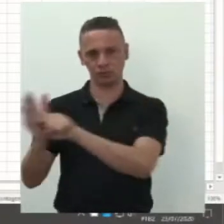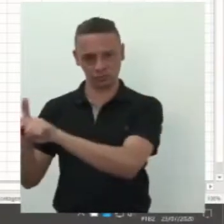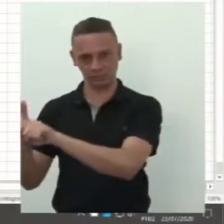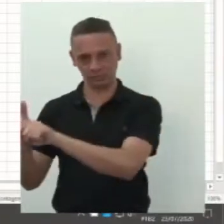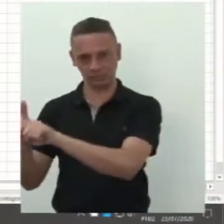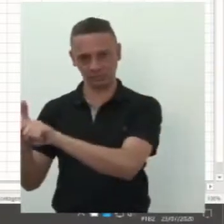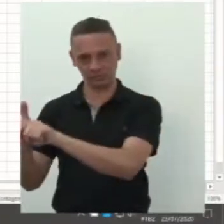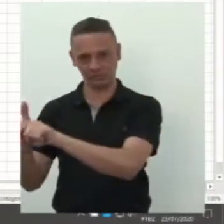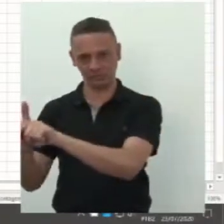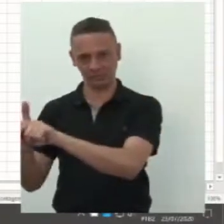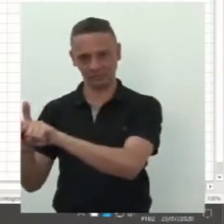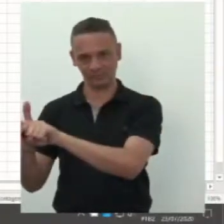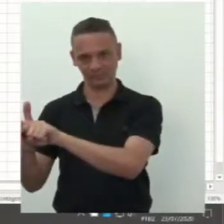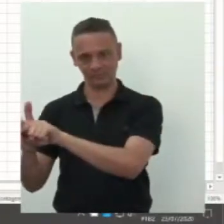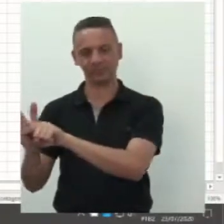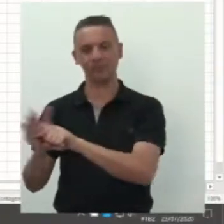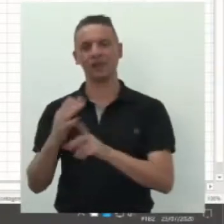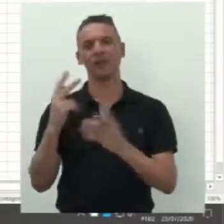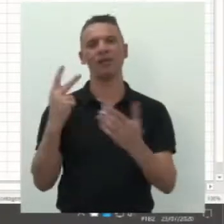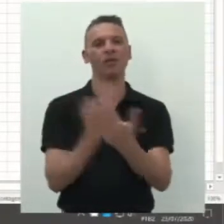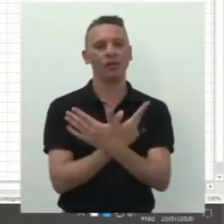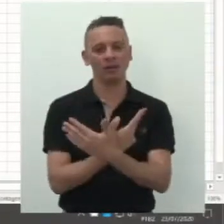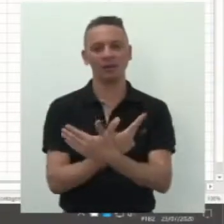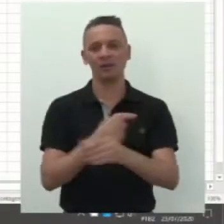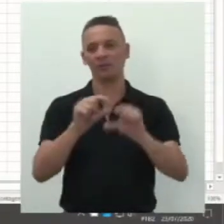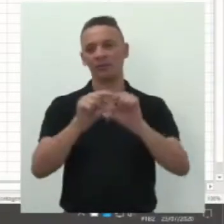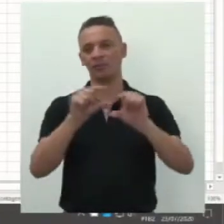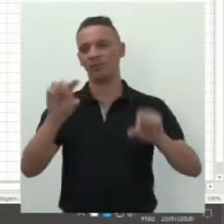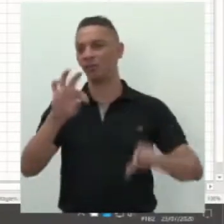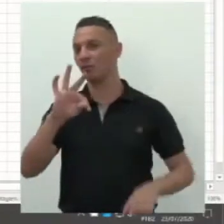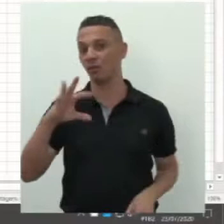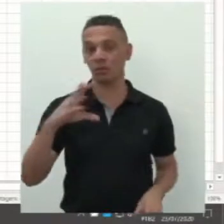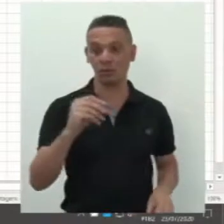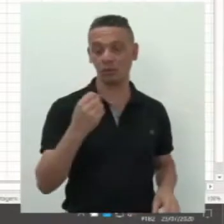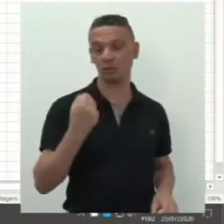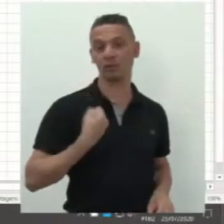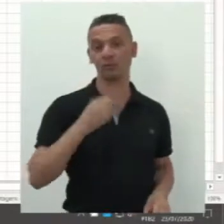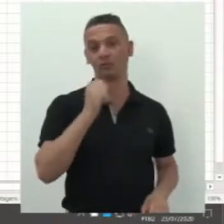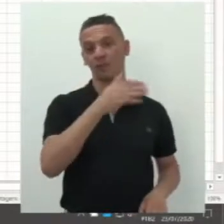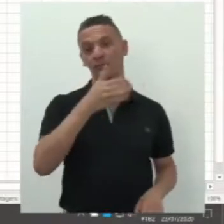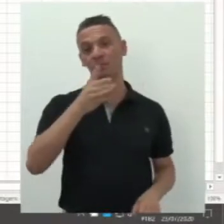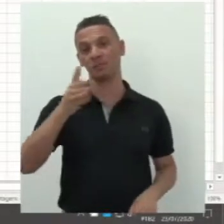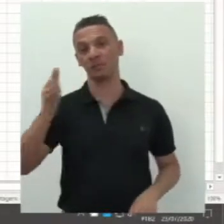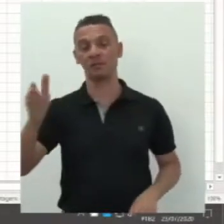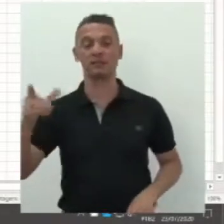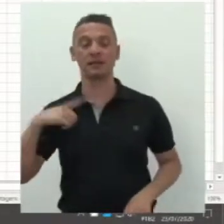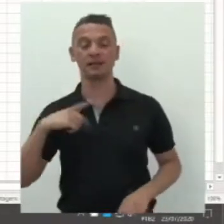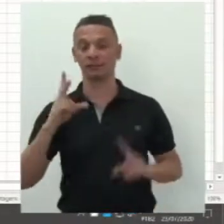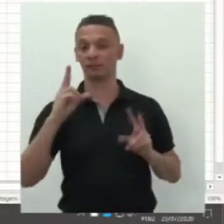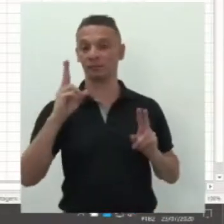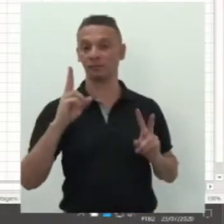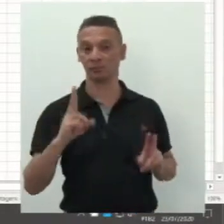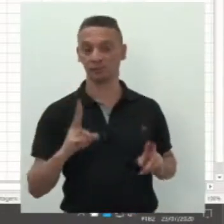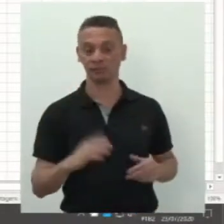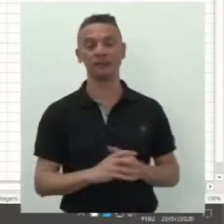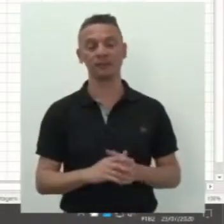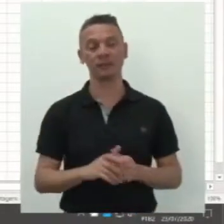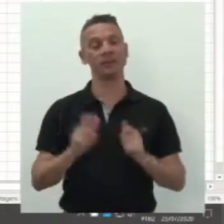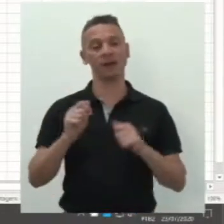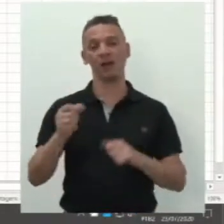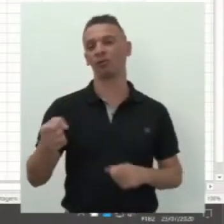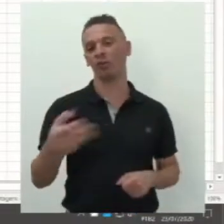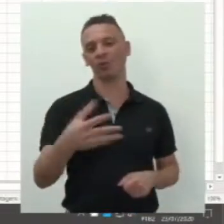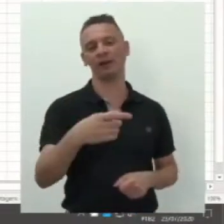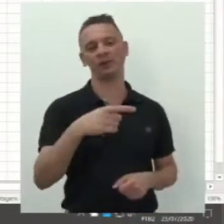e arrastar para o lado, ele completa aqui, o preenchimento para o lado. Então, esse preenchimento automático,